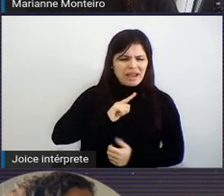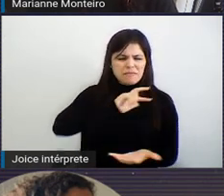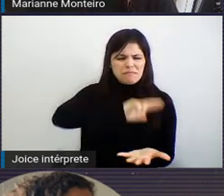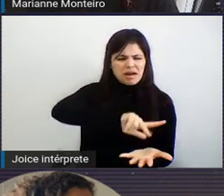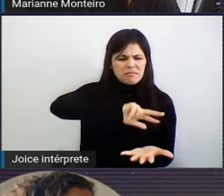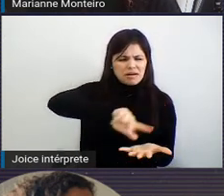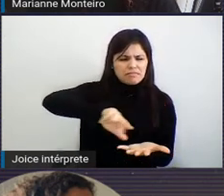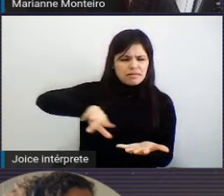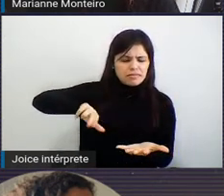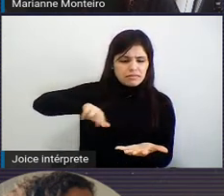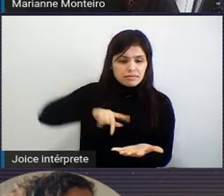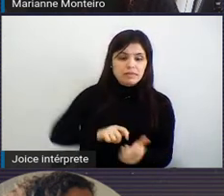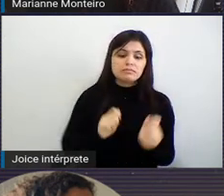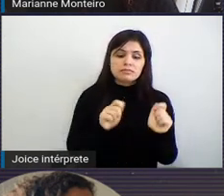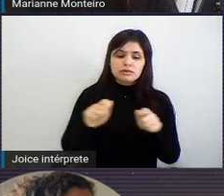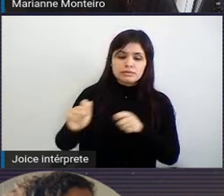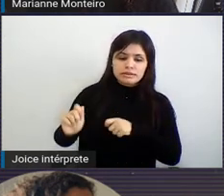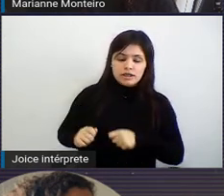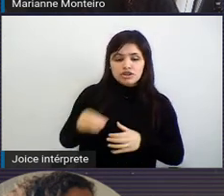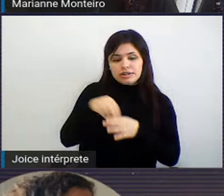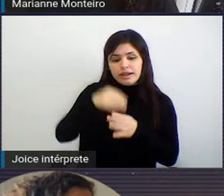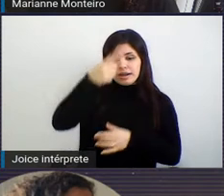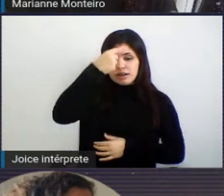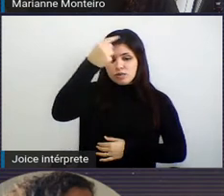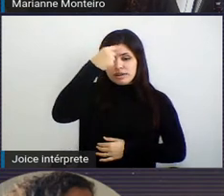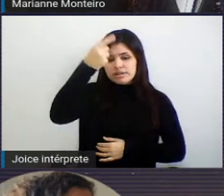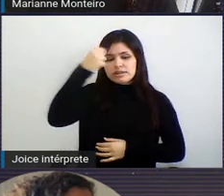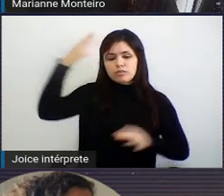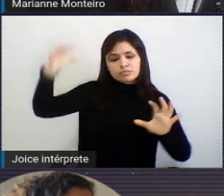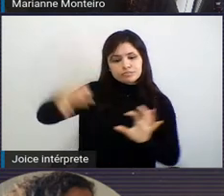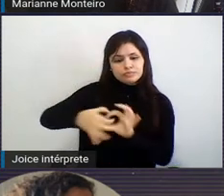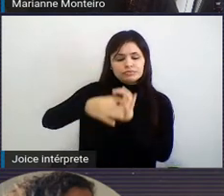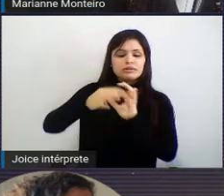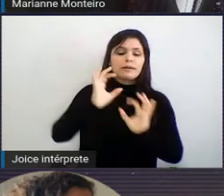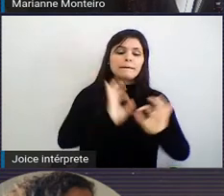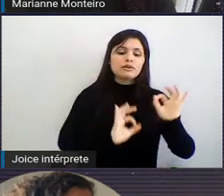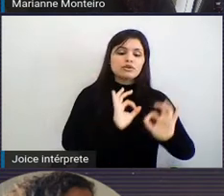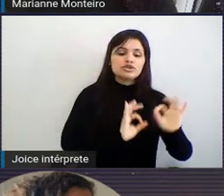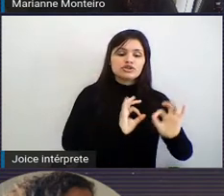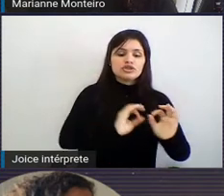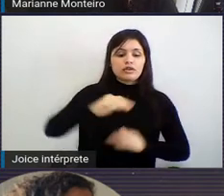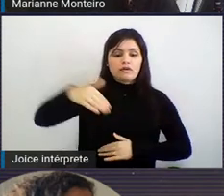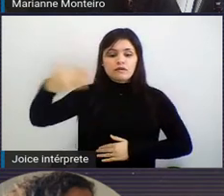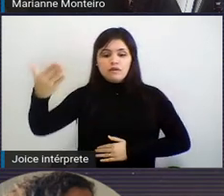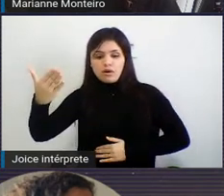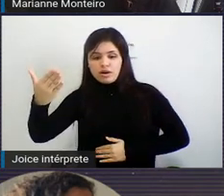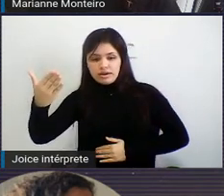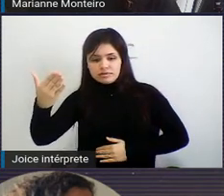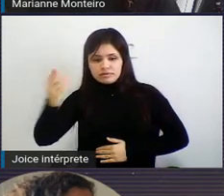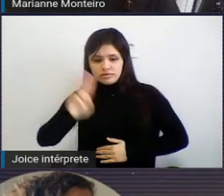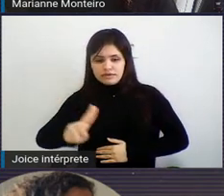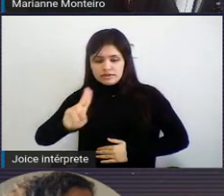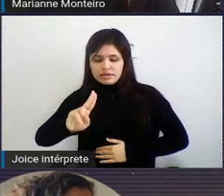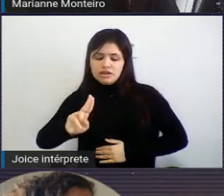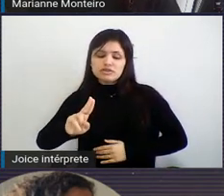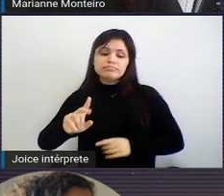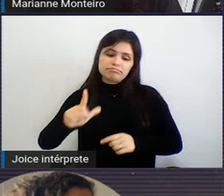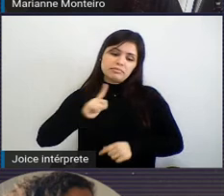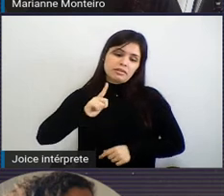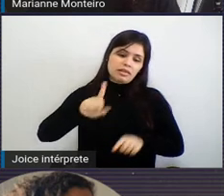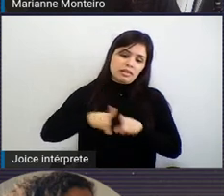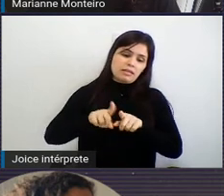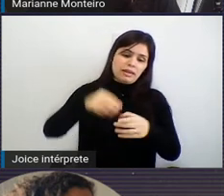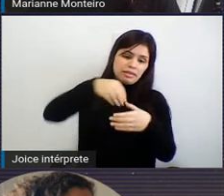em ciência da computação de se envolver com projetos fora da universidade, mas também dentro da universidade. E eu acho que todos são